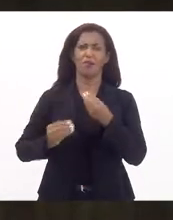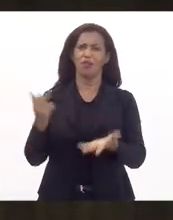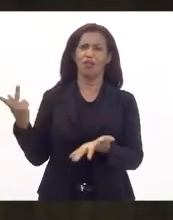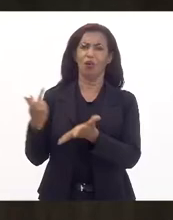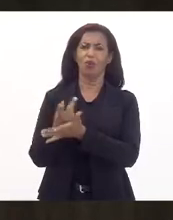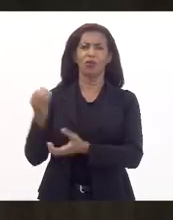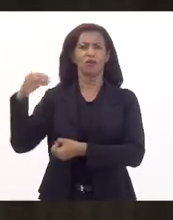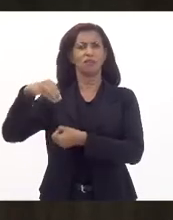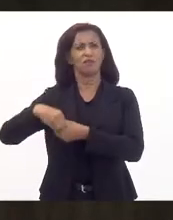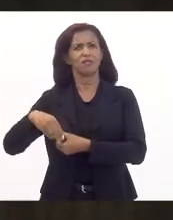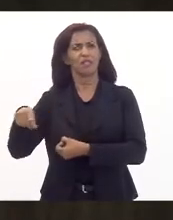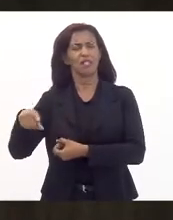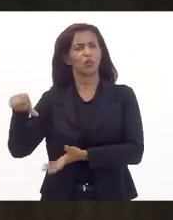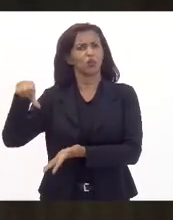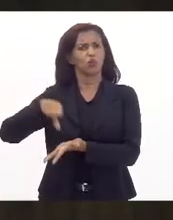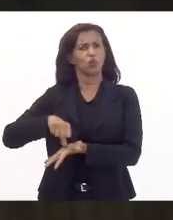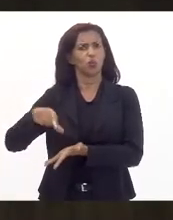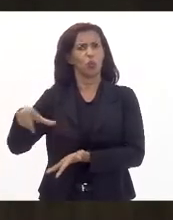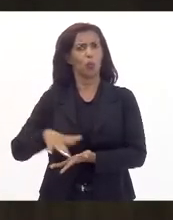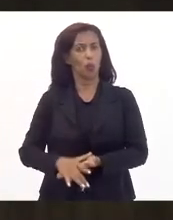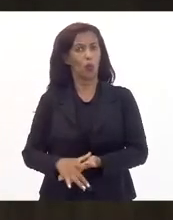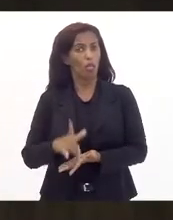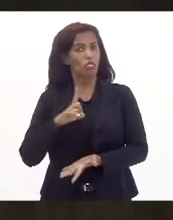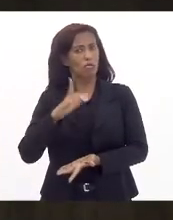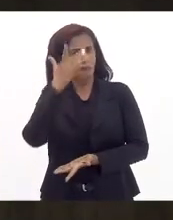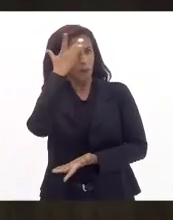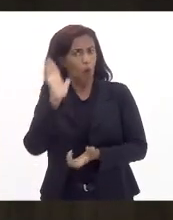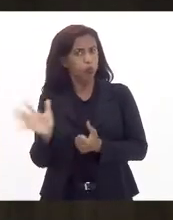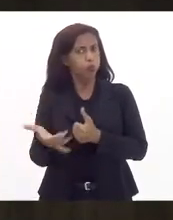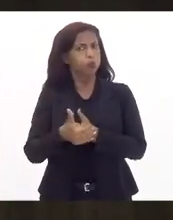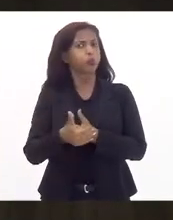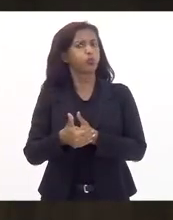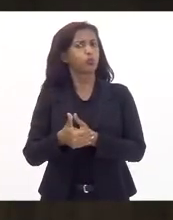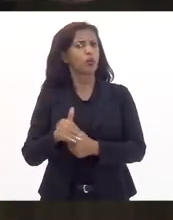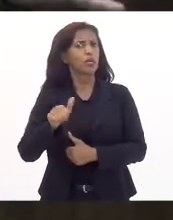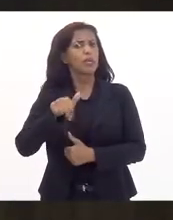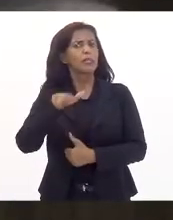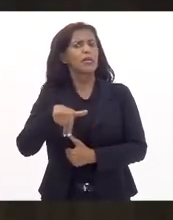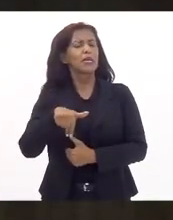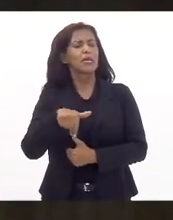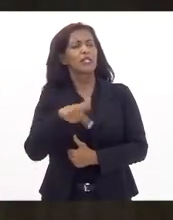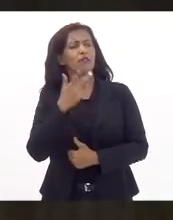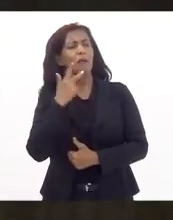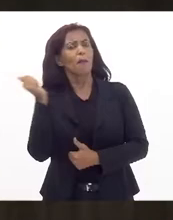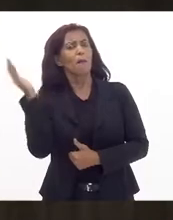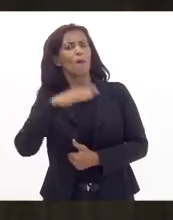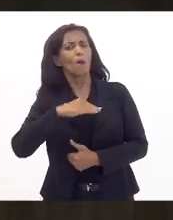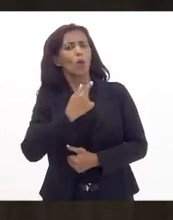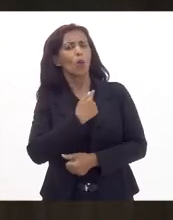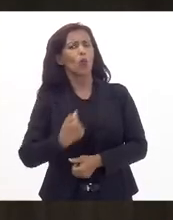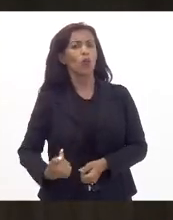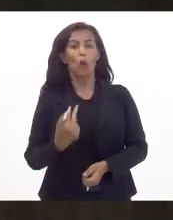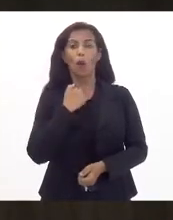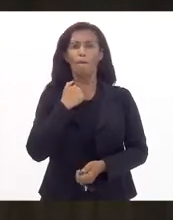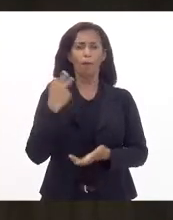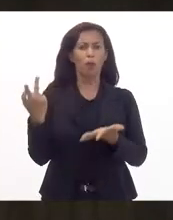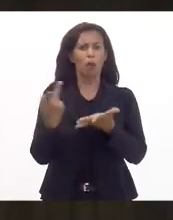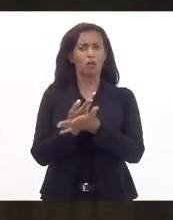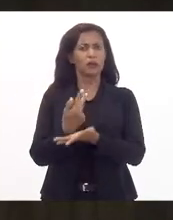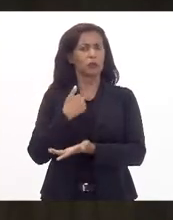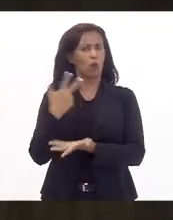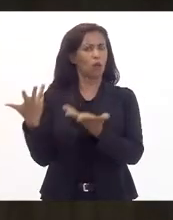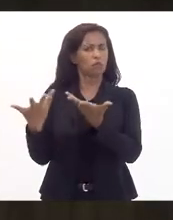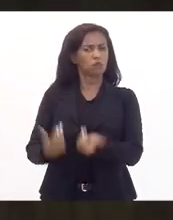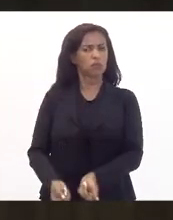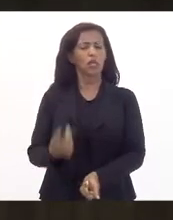vem o acontecendo nessas unidades tem alguém que a num plano é e quem manda o nome do governador Isso não pode acontecer e não